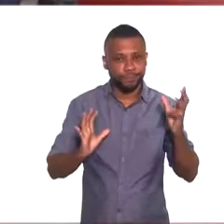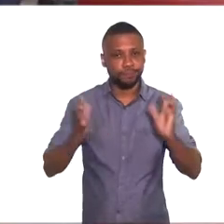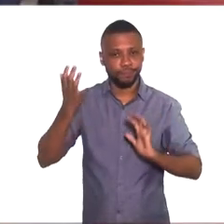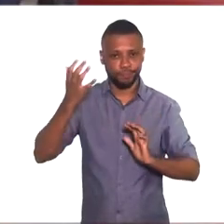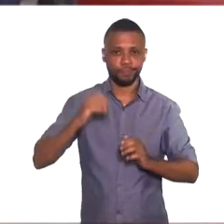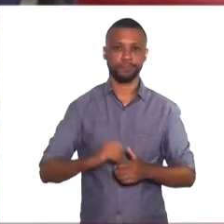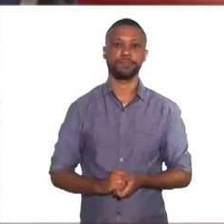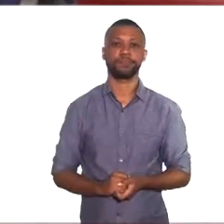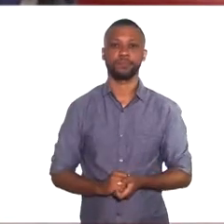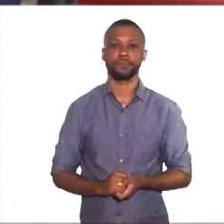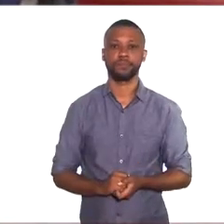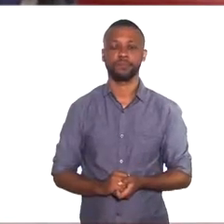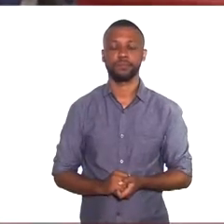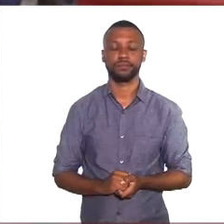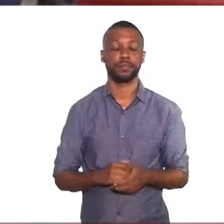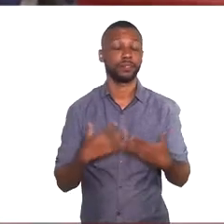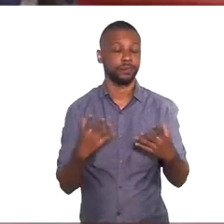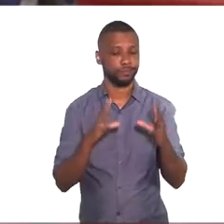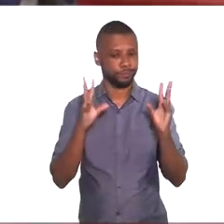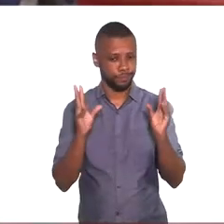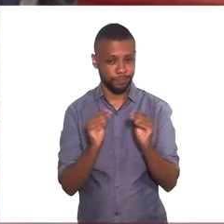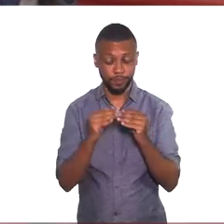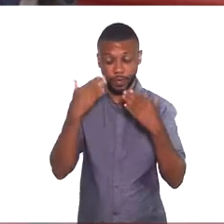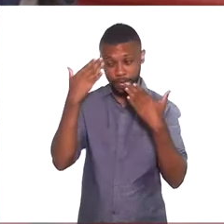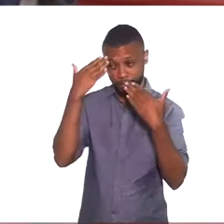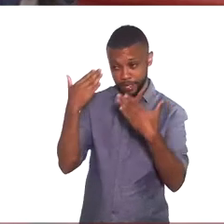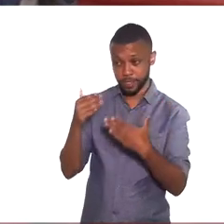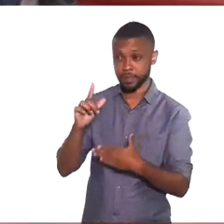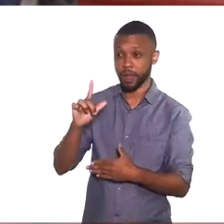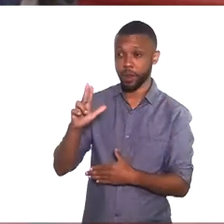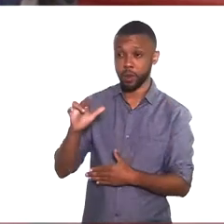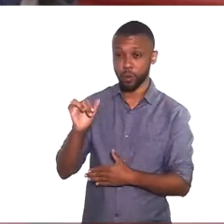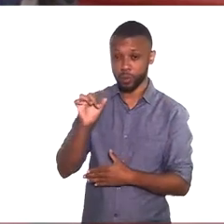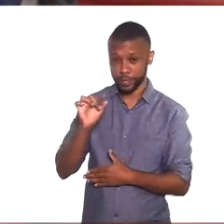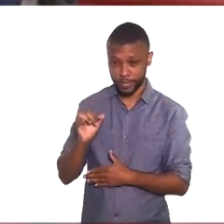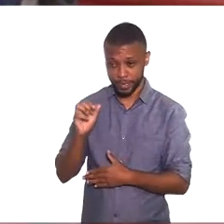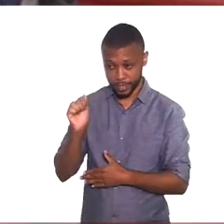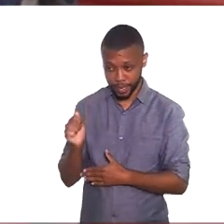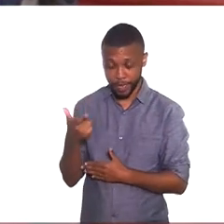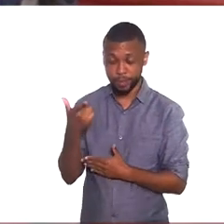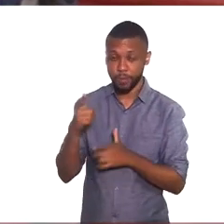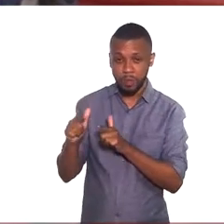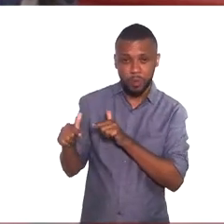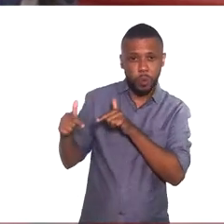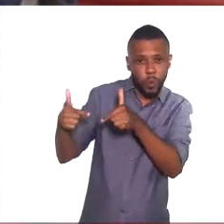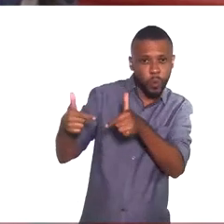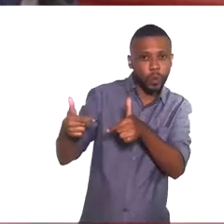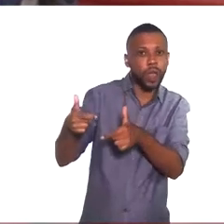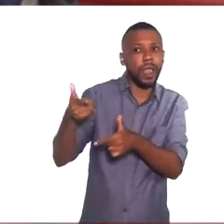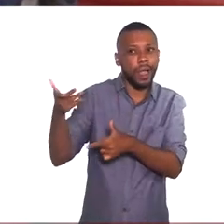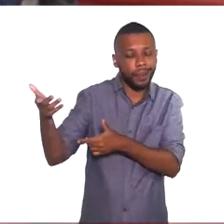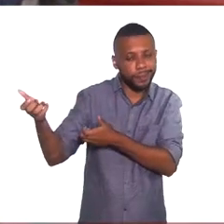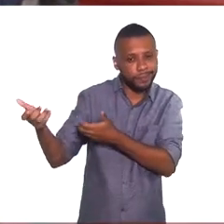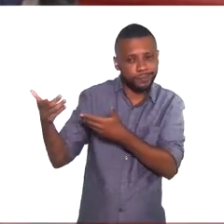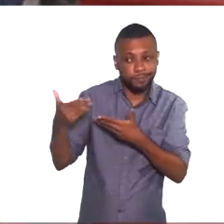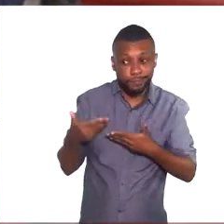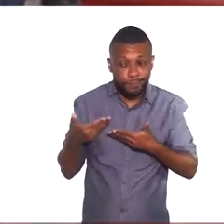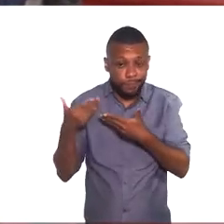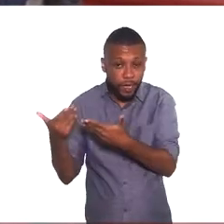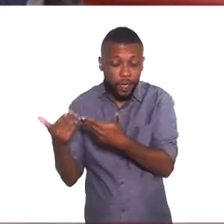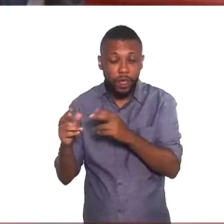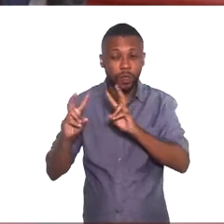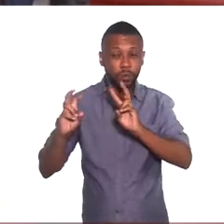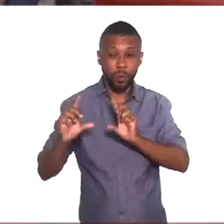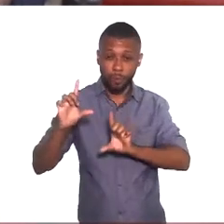agora nesse momento que nós estamos passando tá muito bem eu de sua Luzia por essa iniciativa ela